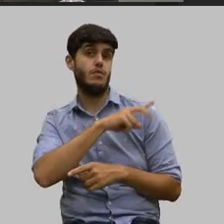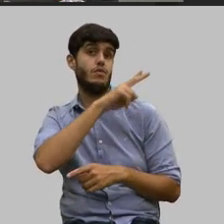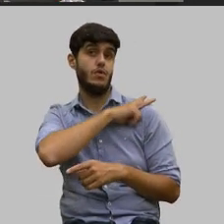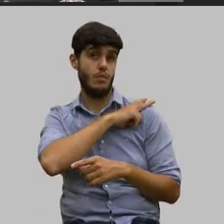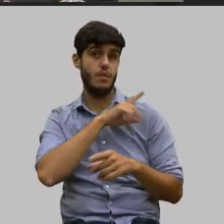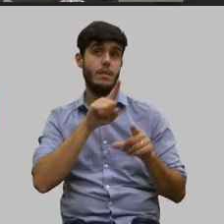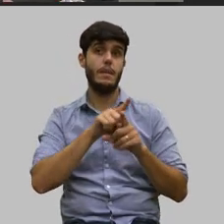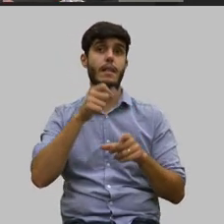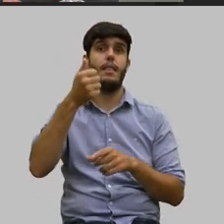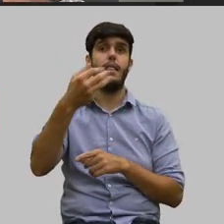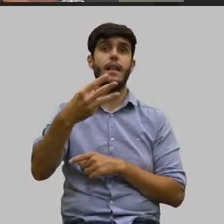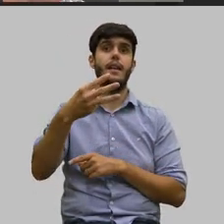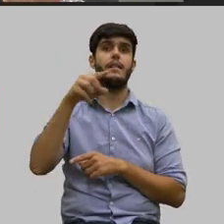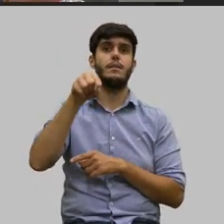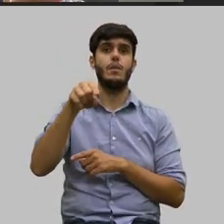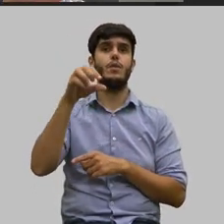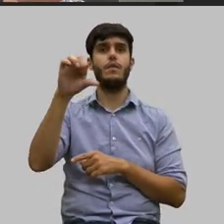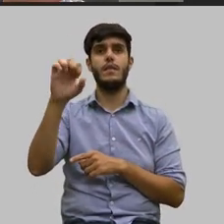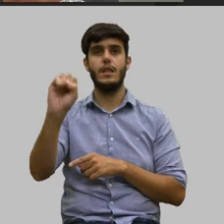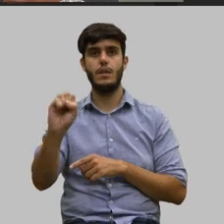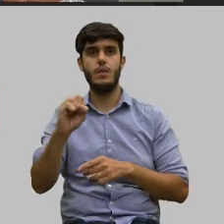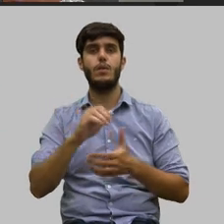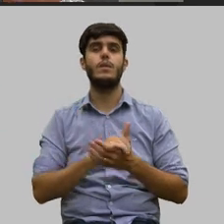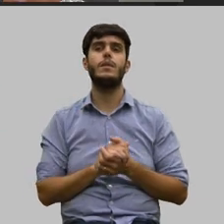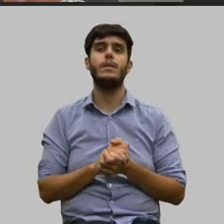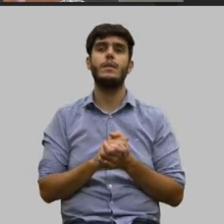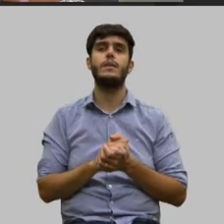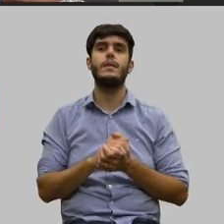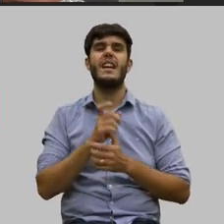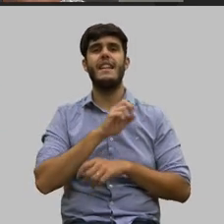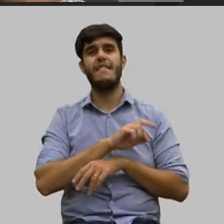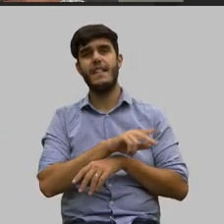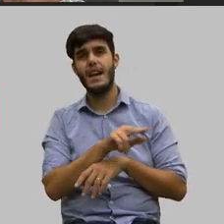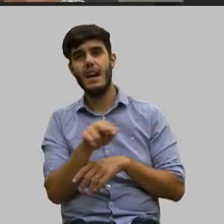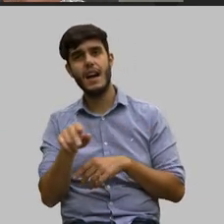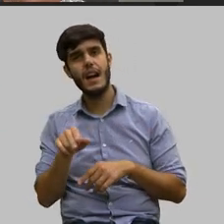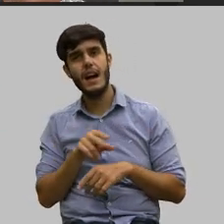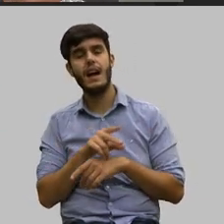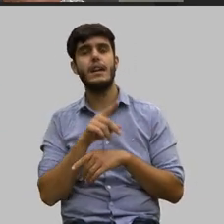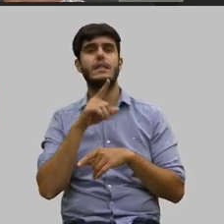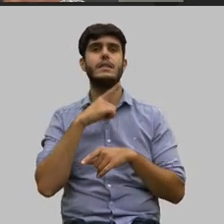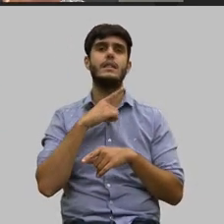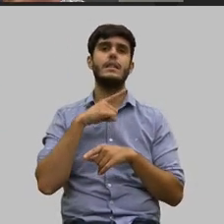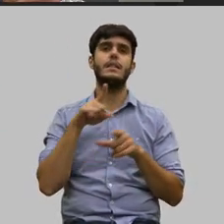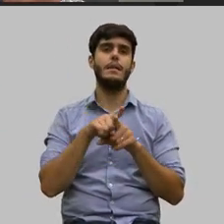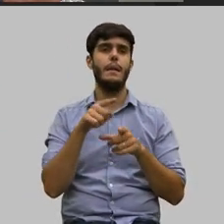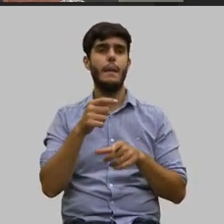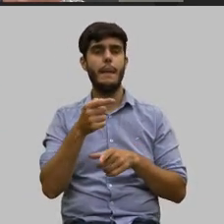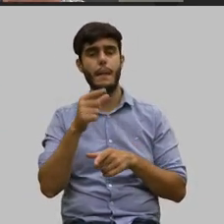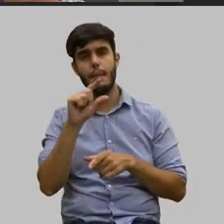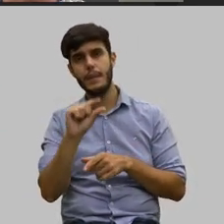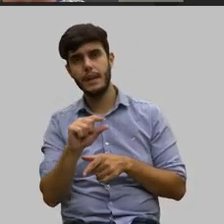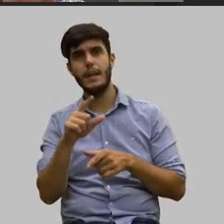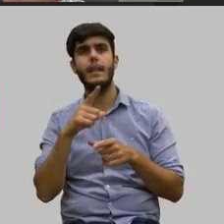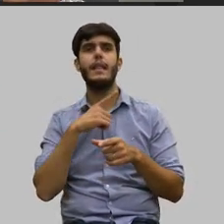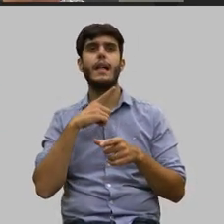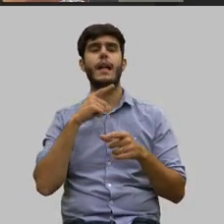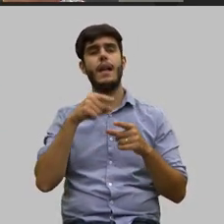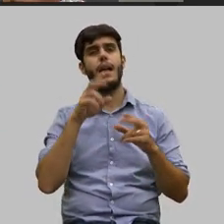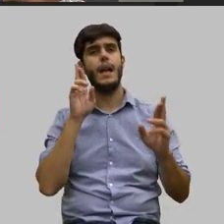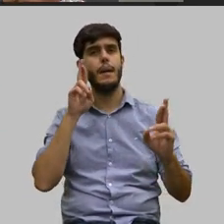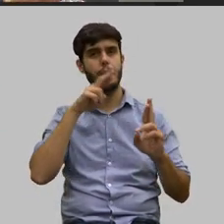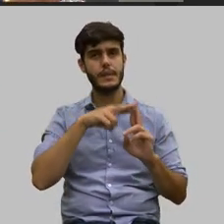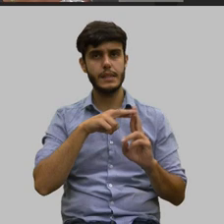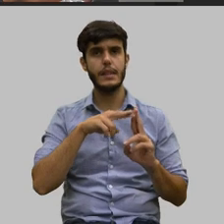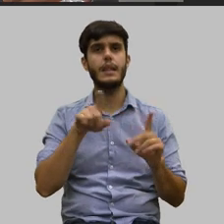bem bem pequenos né são eh vagas muito muito eh pequenas mas são representantes na Instituição nós